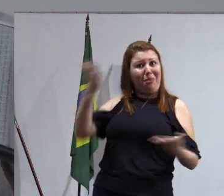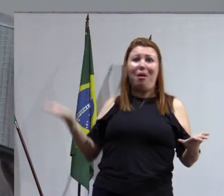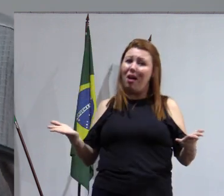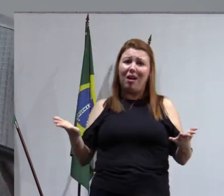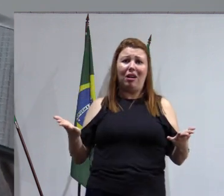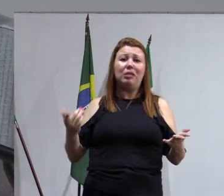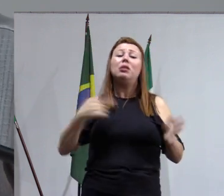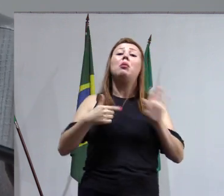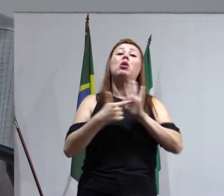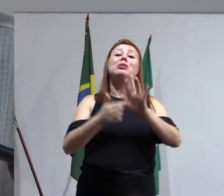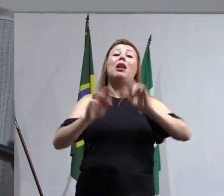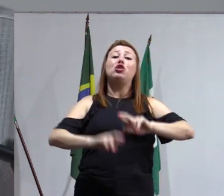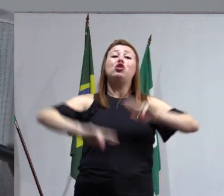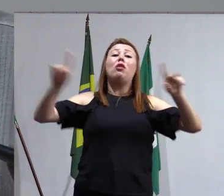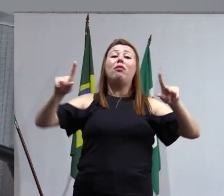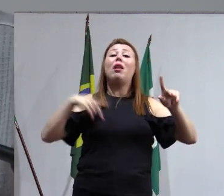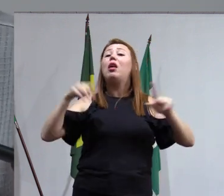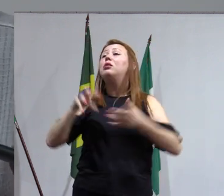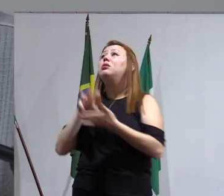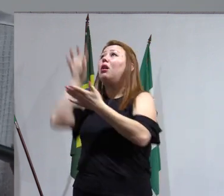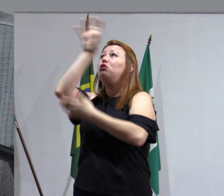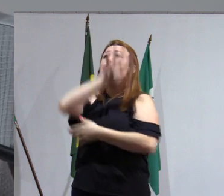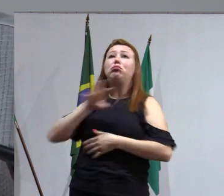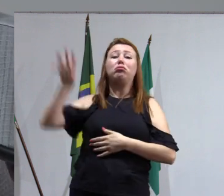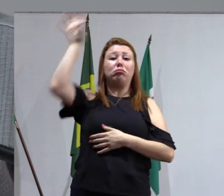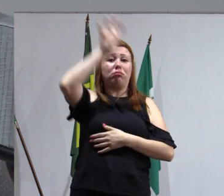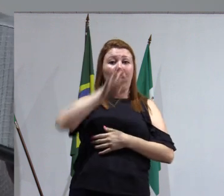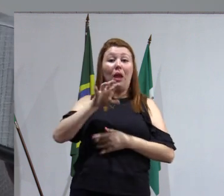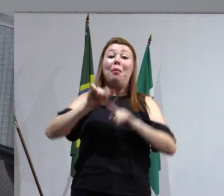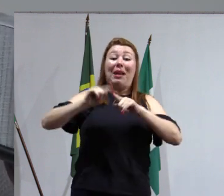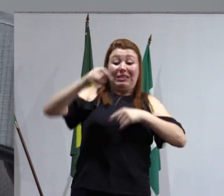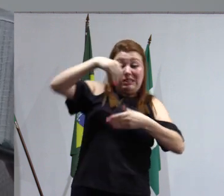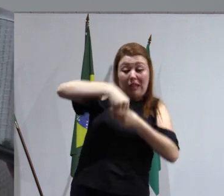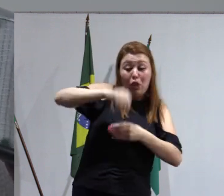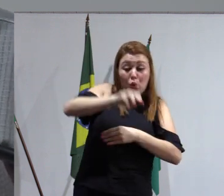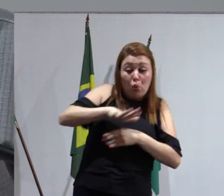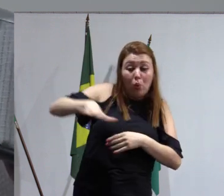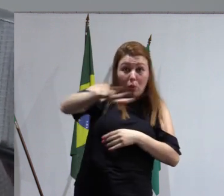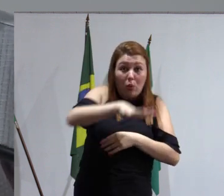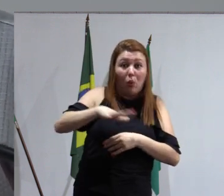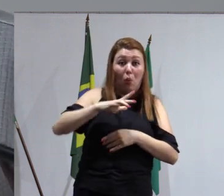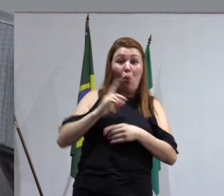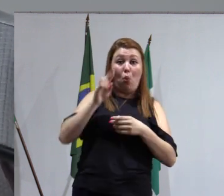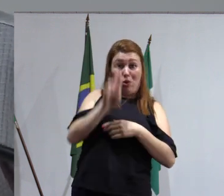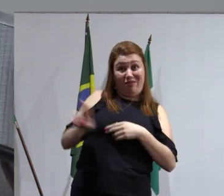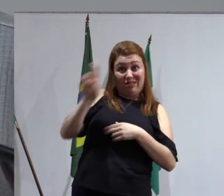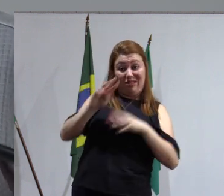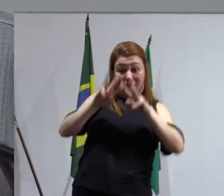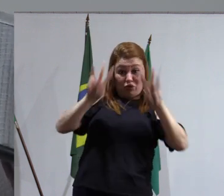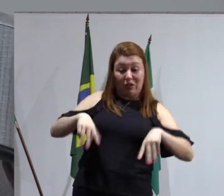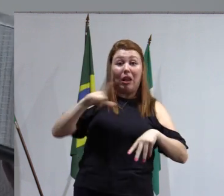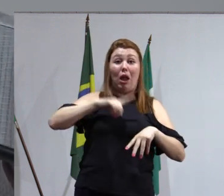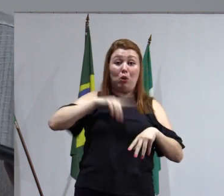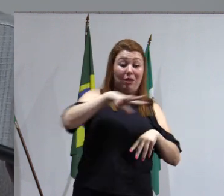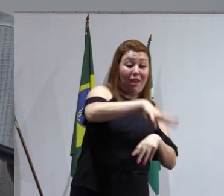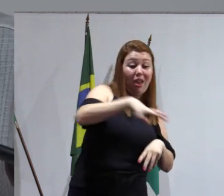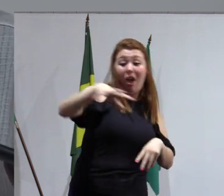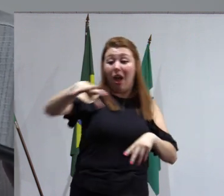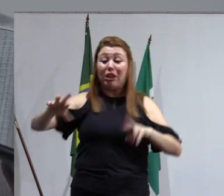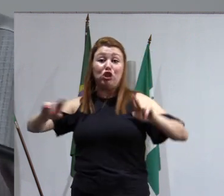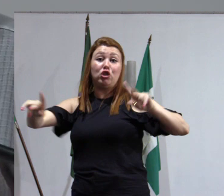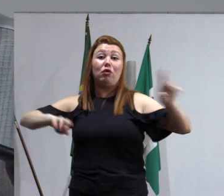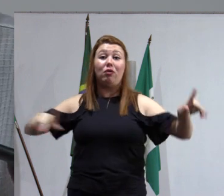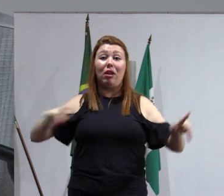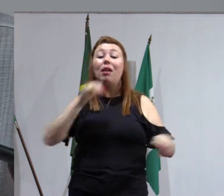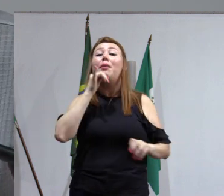de instituições como de áreas internas da universidade. Será que as ciências sociais aplicadas vão ter